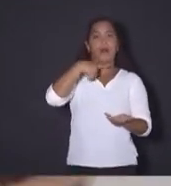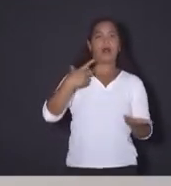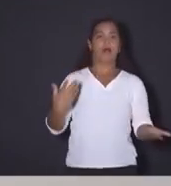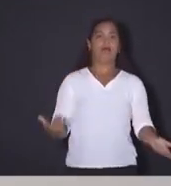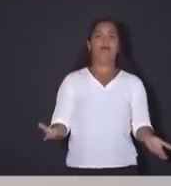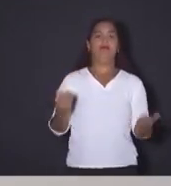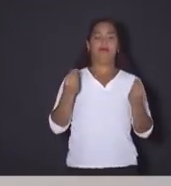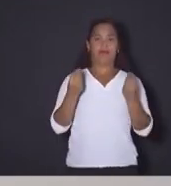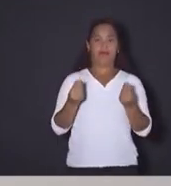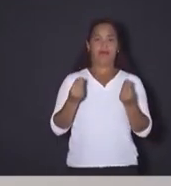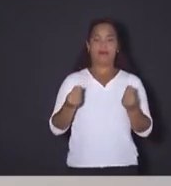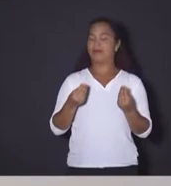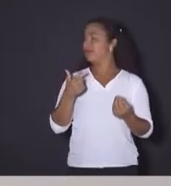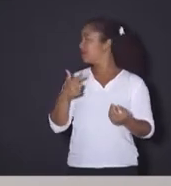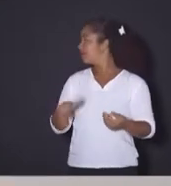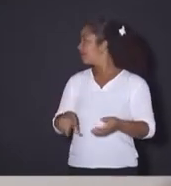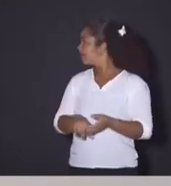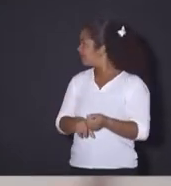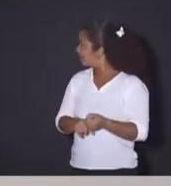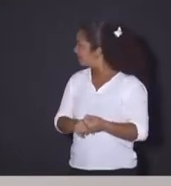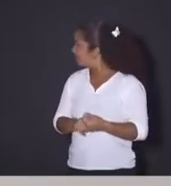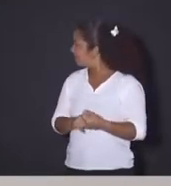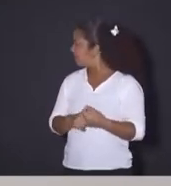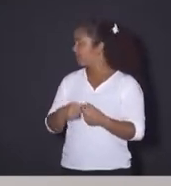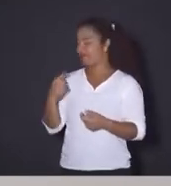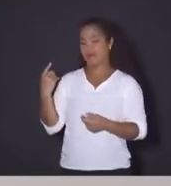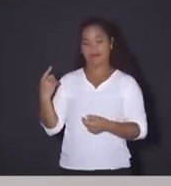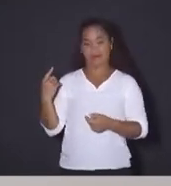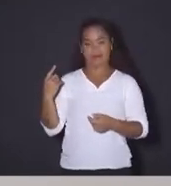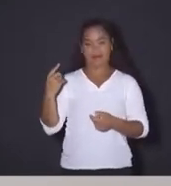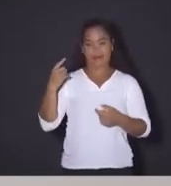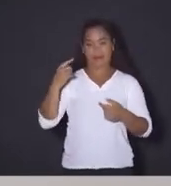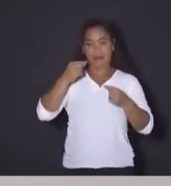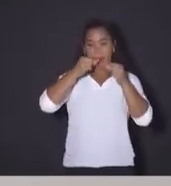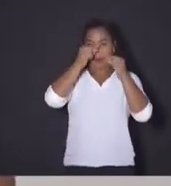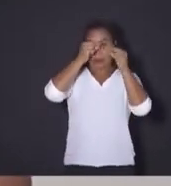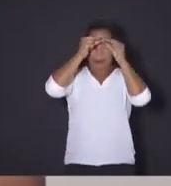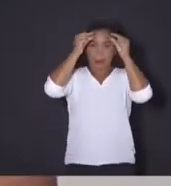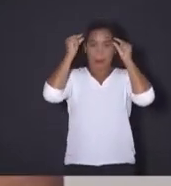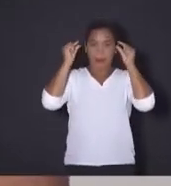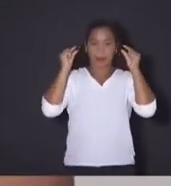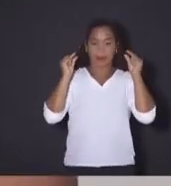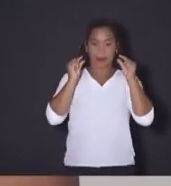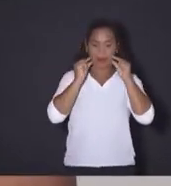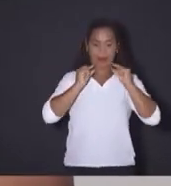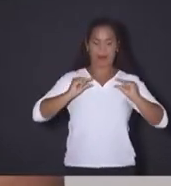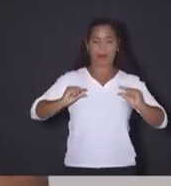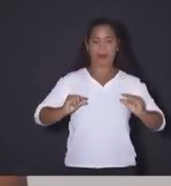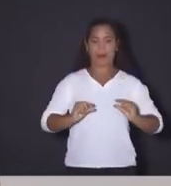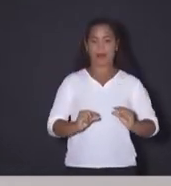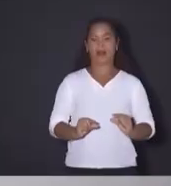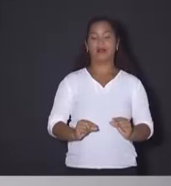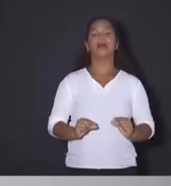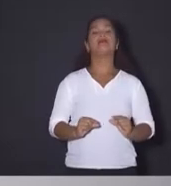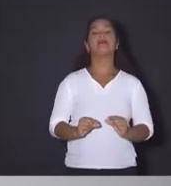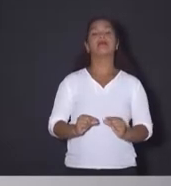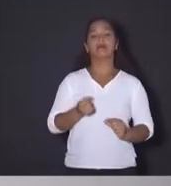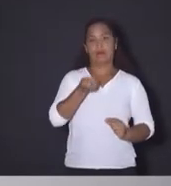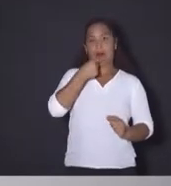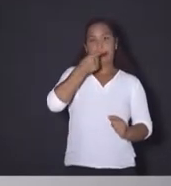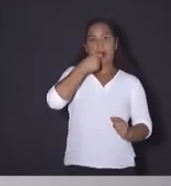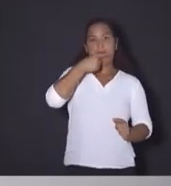homem comprimido de novo né é com a afirmação de que a indústria farmacêutica não cria cura ela cria